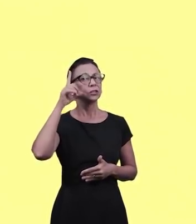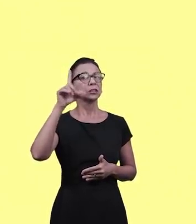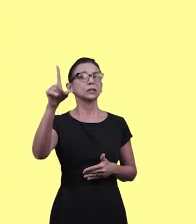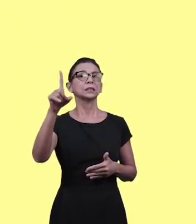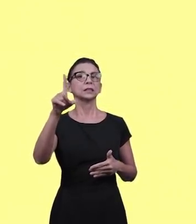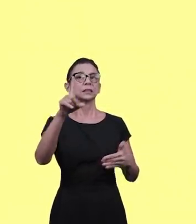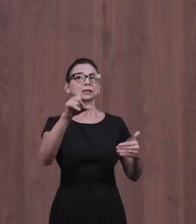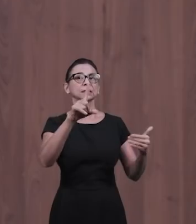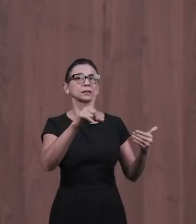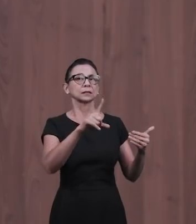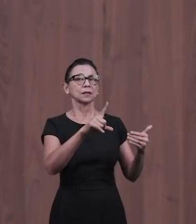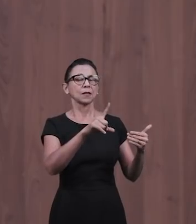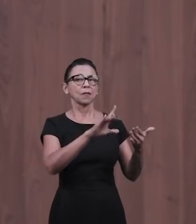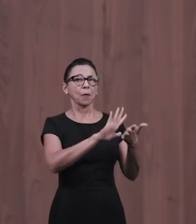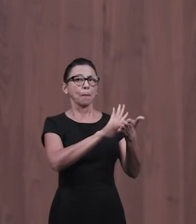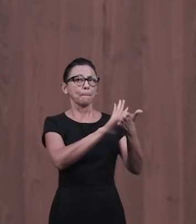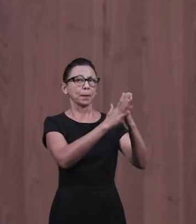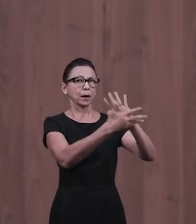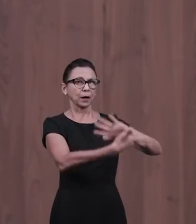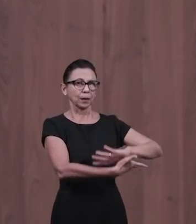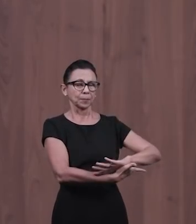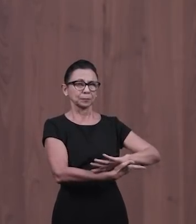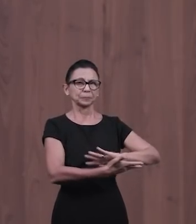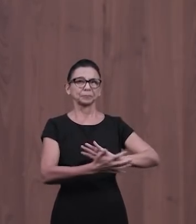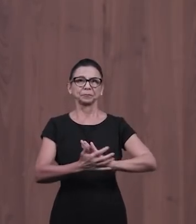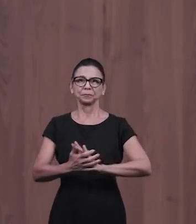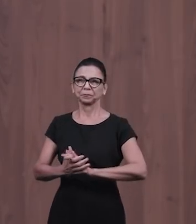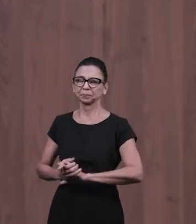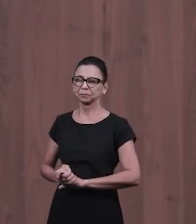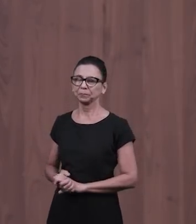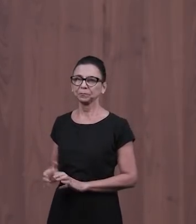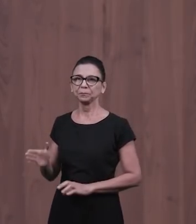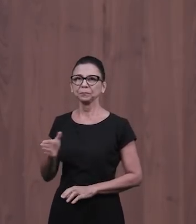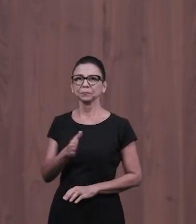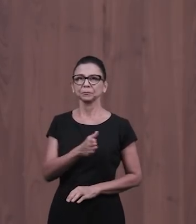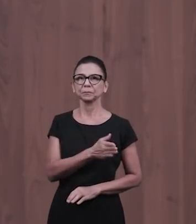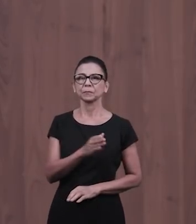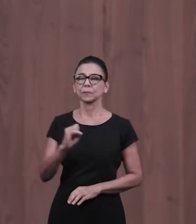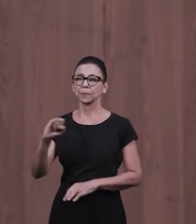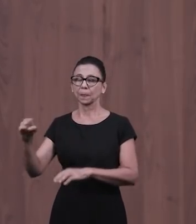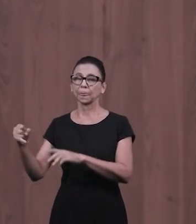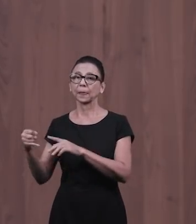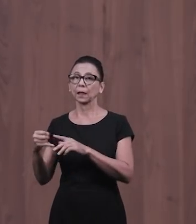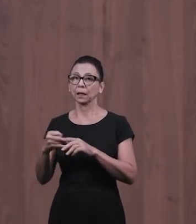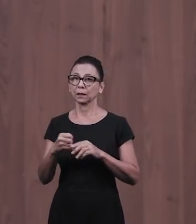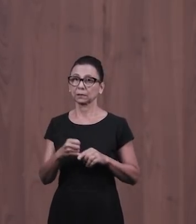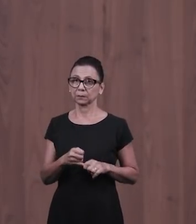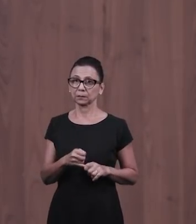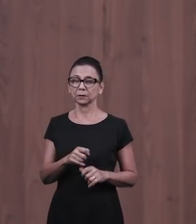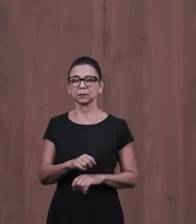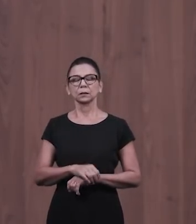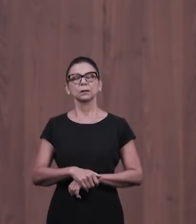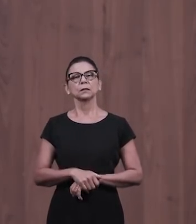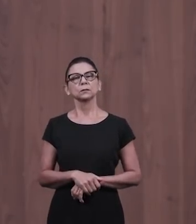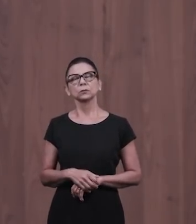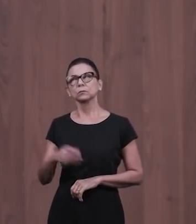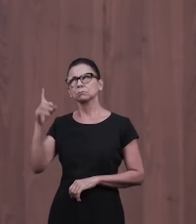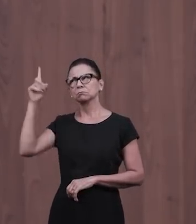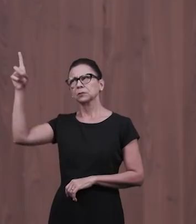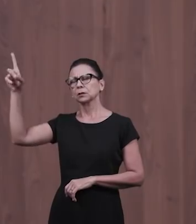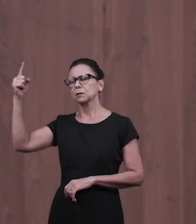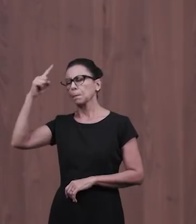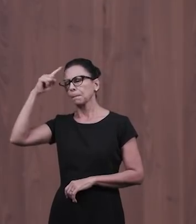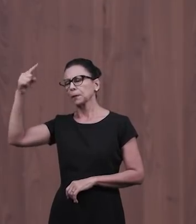Josué foi um servo escolhido por Deus para substituir Moisés, que estava guiando o povo para a terra